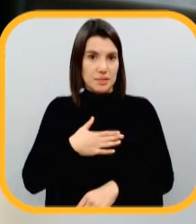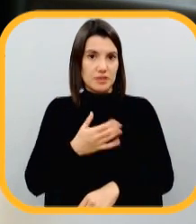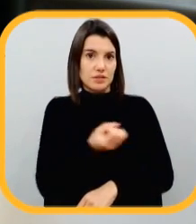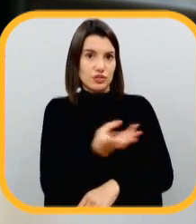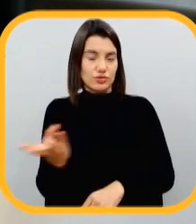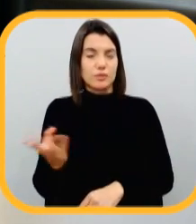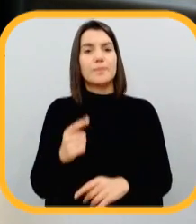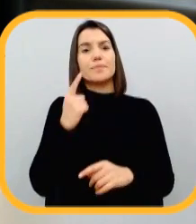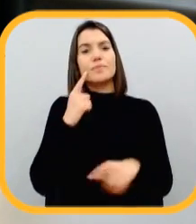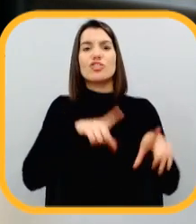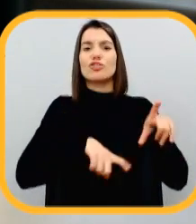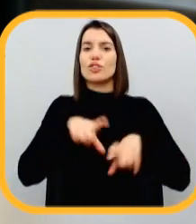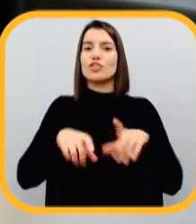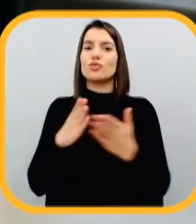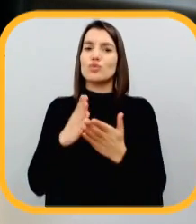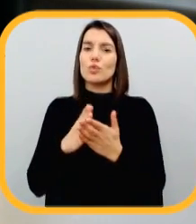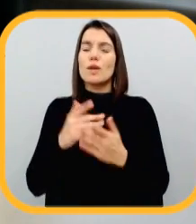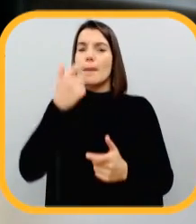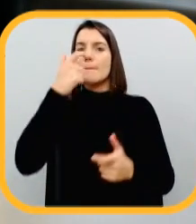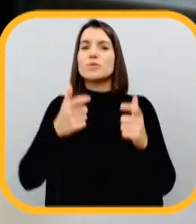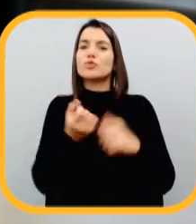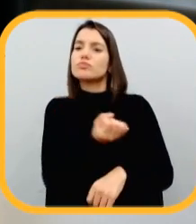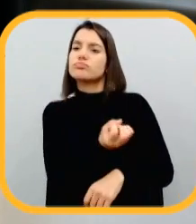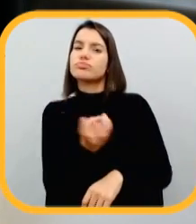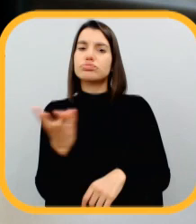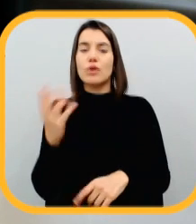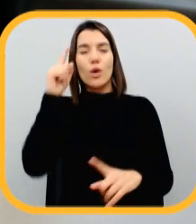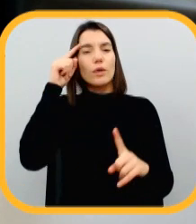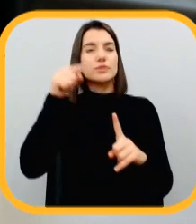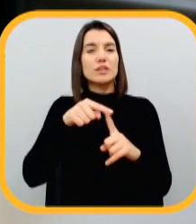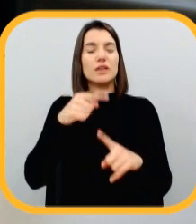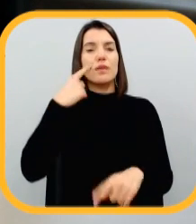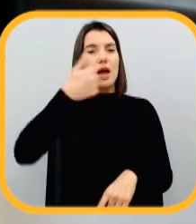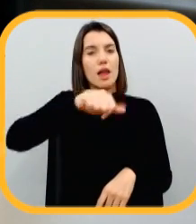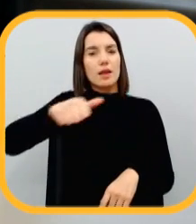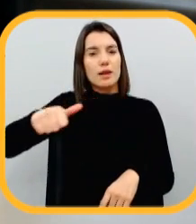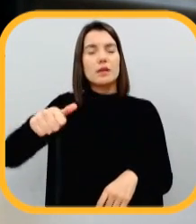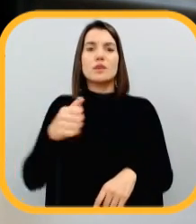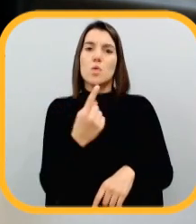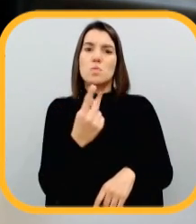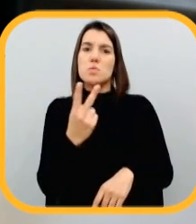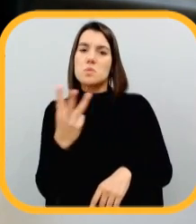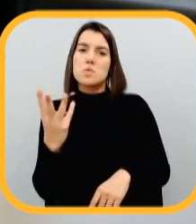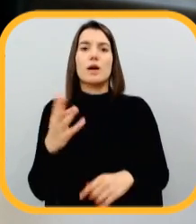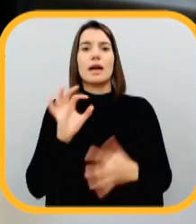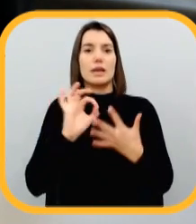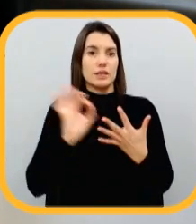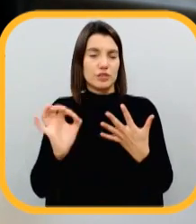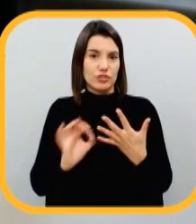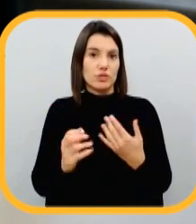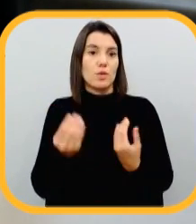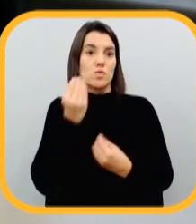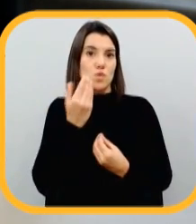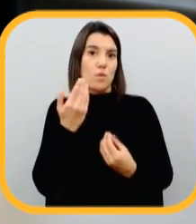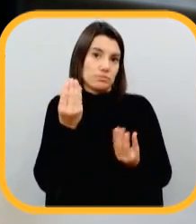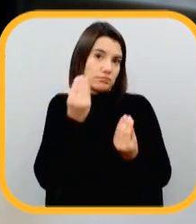empresas. Trata-se de um estudo estatístico de uma população destinado a analisar uma ou mais características,